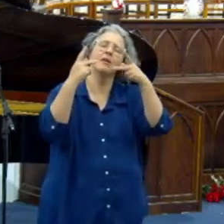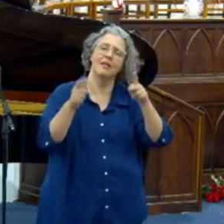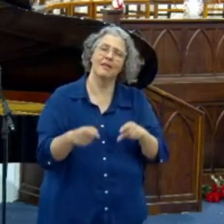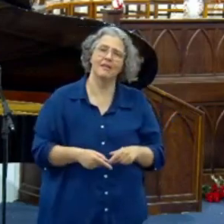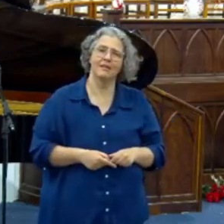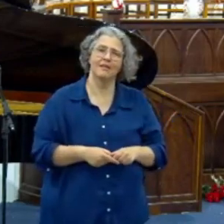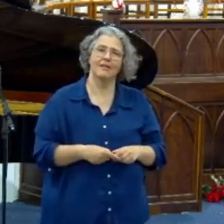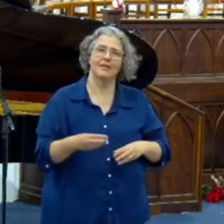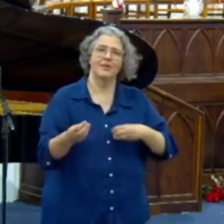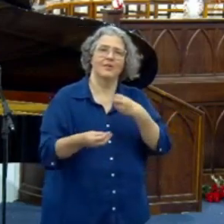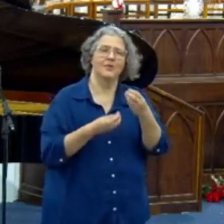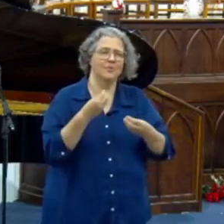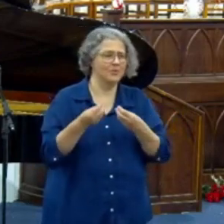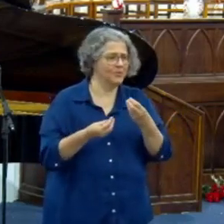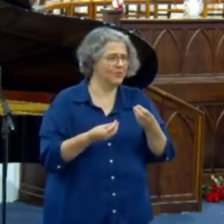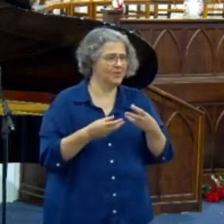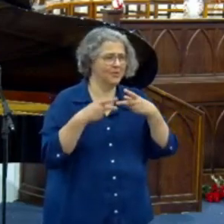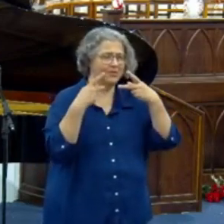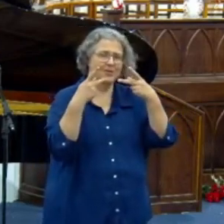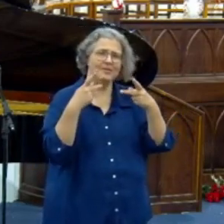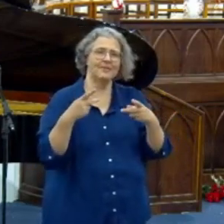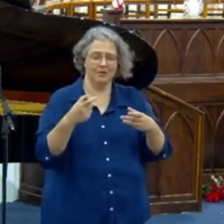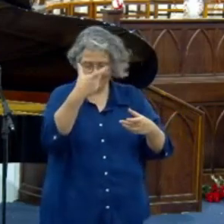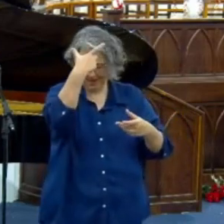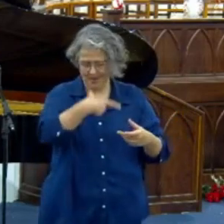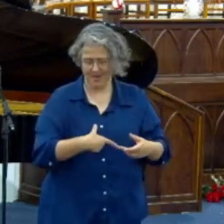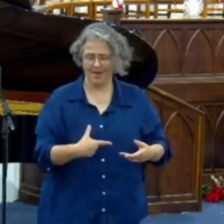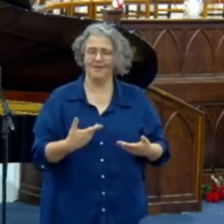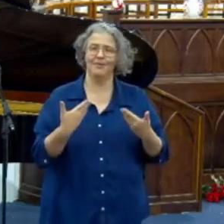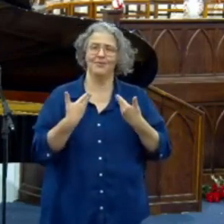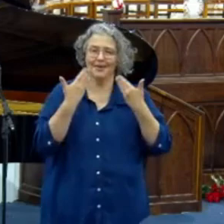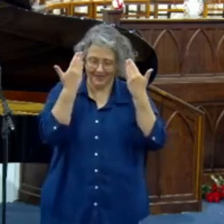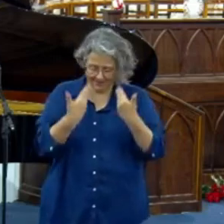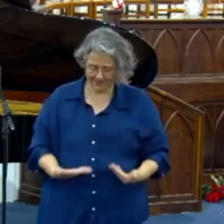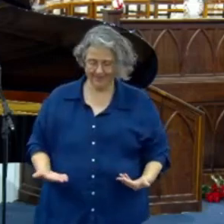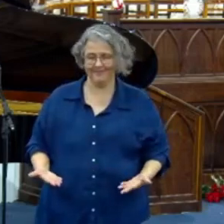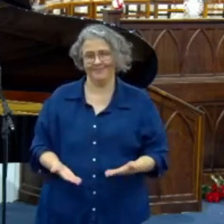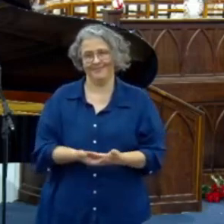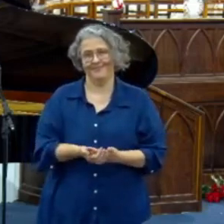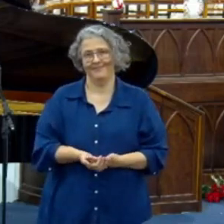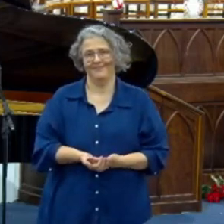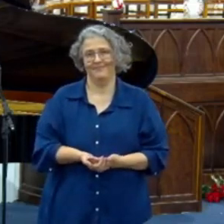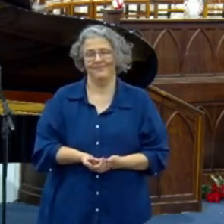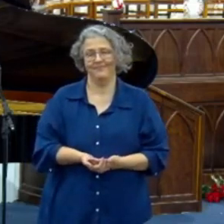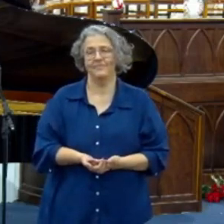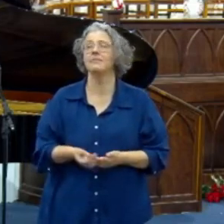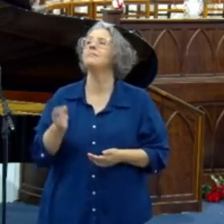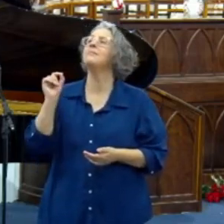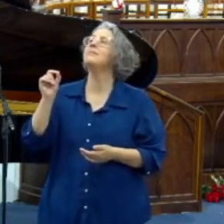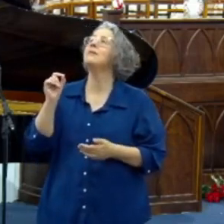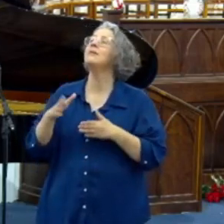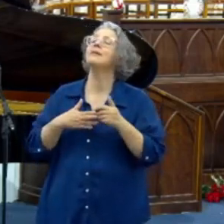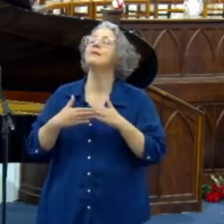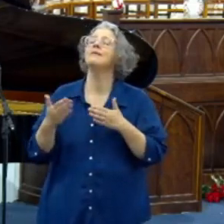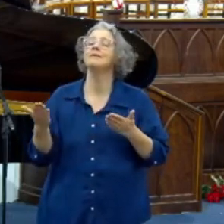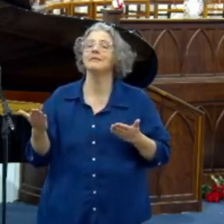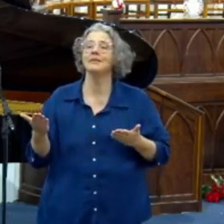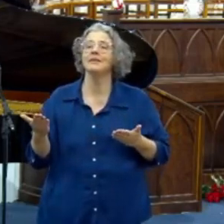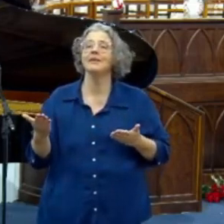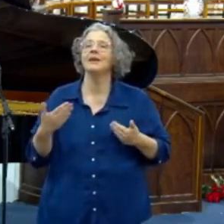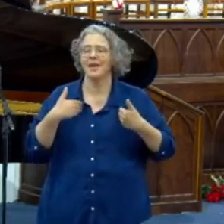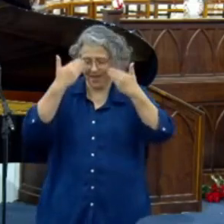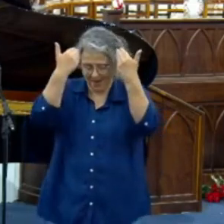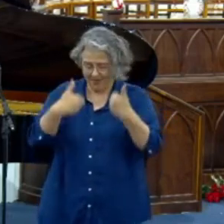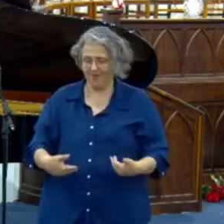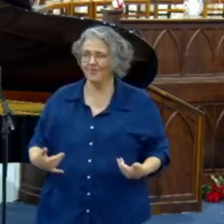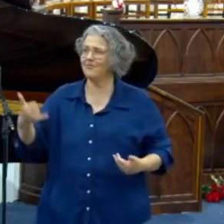como tantos outros disseram, eis-me aqui, Senhor. Eis-me aqui. Para que o Senhor diz? O Senhor fala. Eis-me